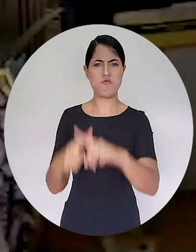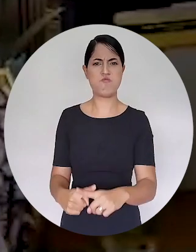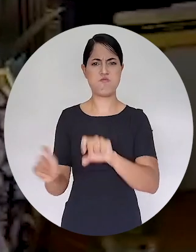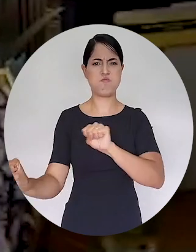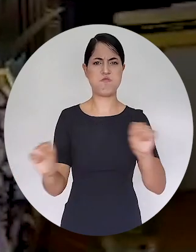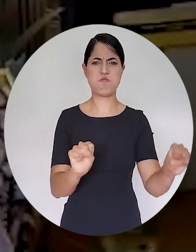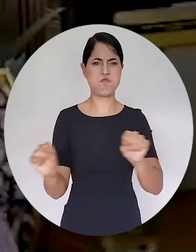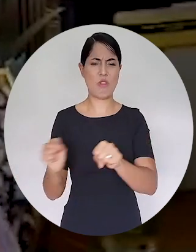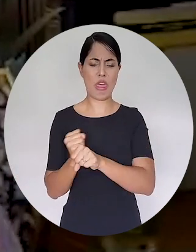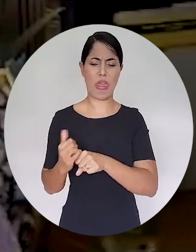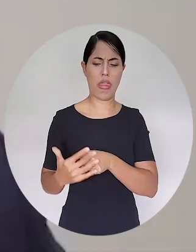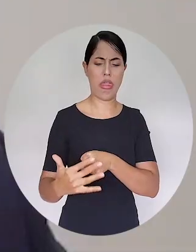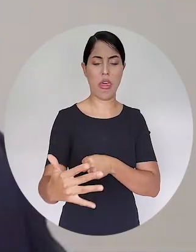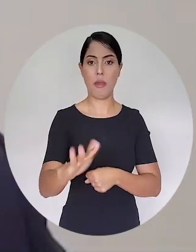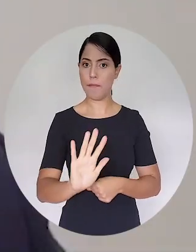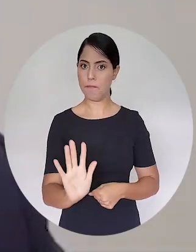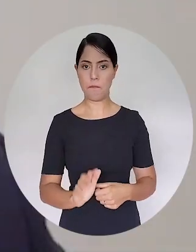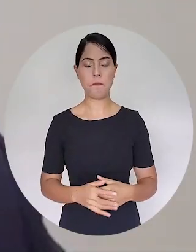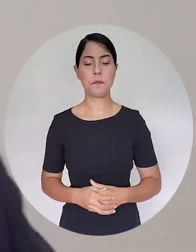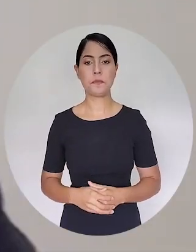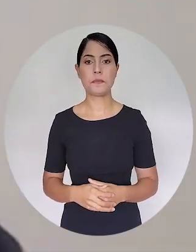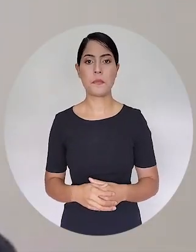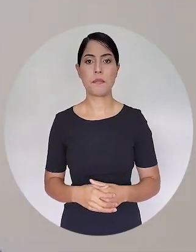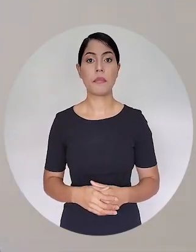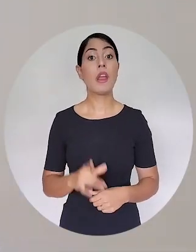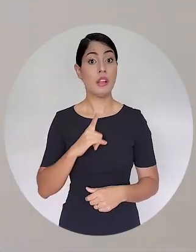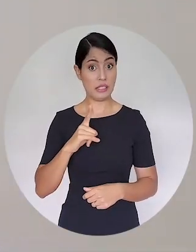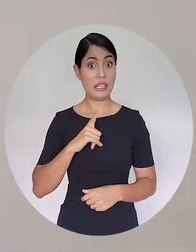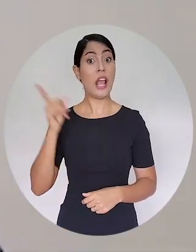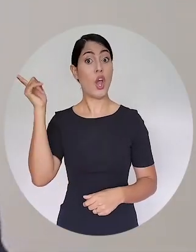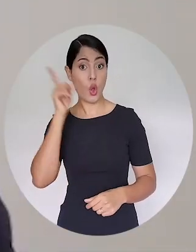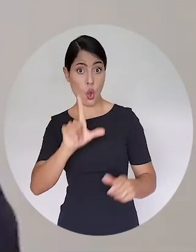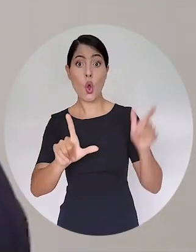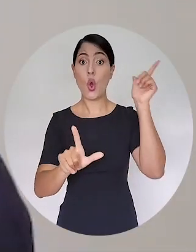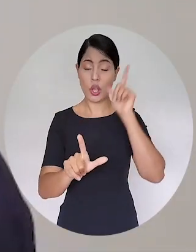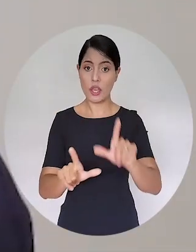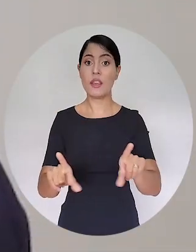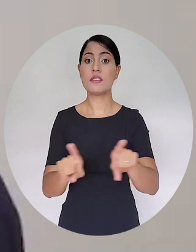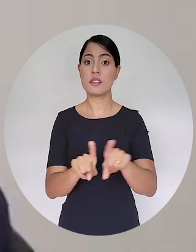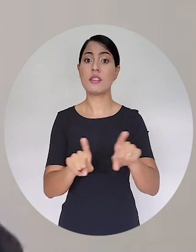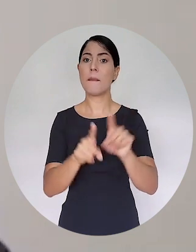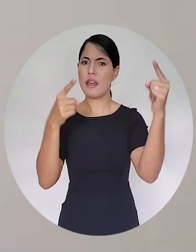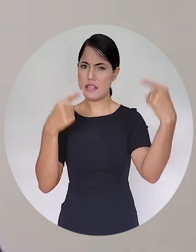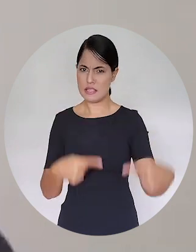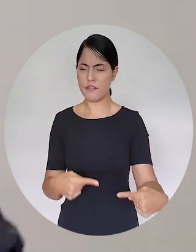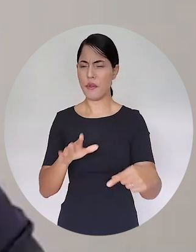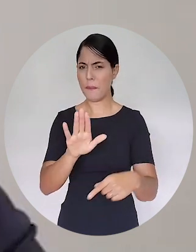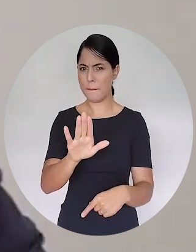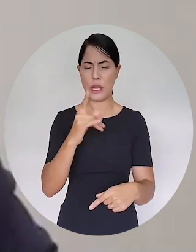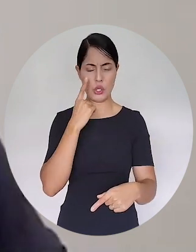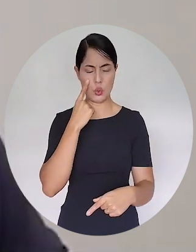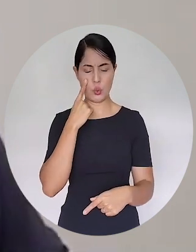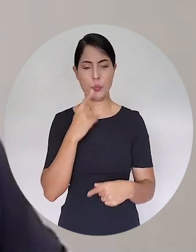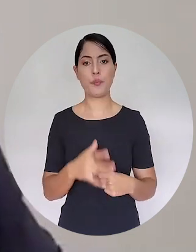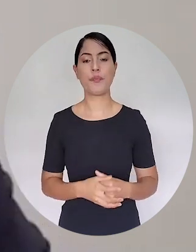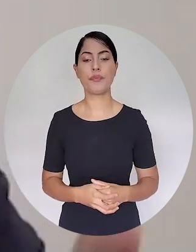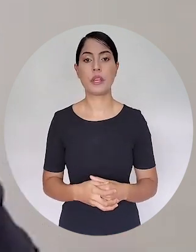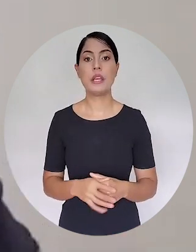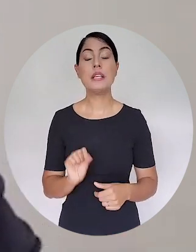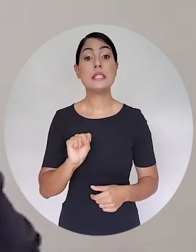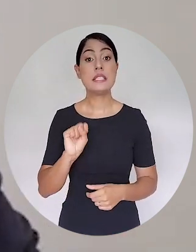anos a fio. A senhora falou de conquistas e também abordou os desafios. A senhora acha que falta um pouquinho